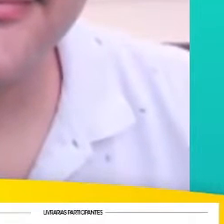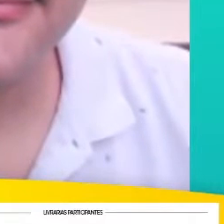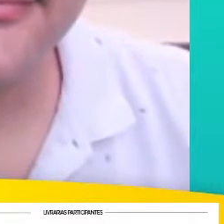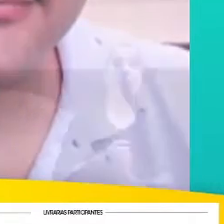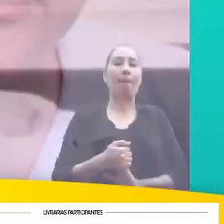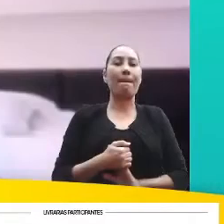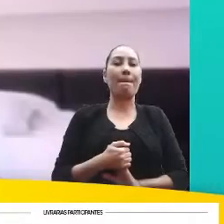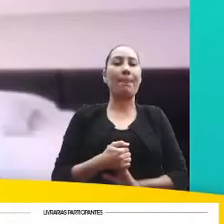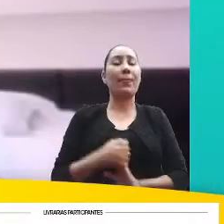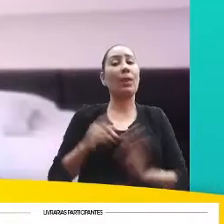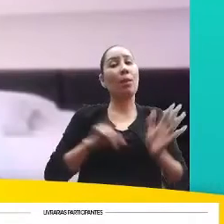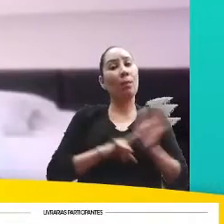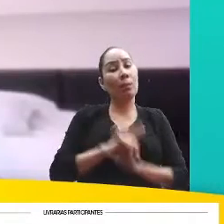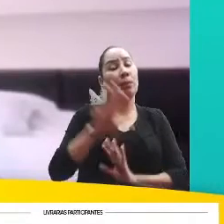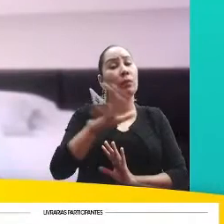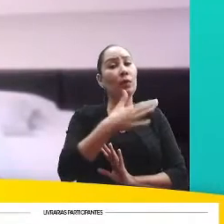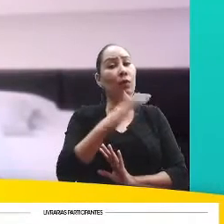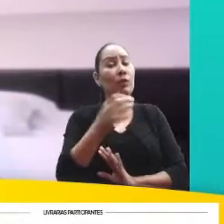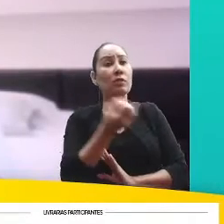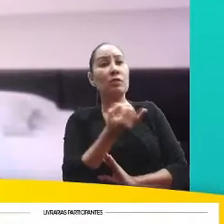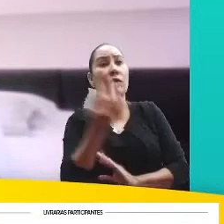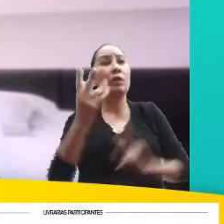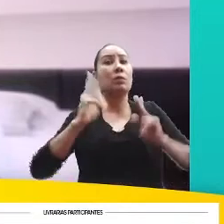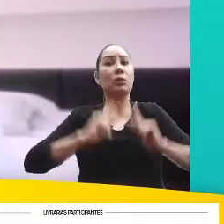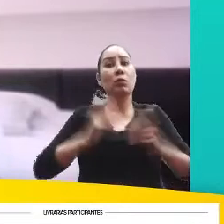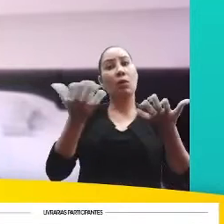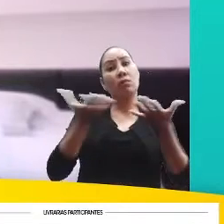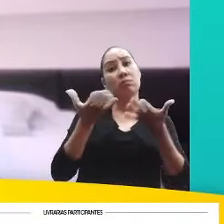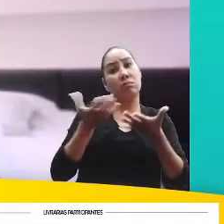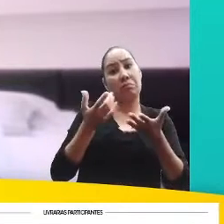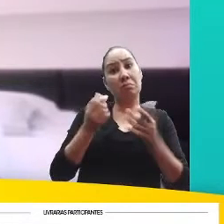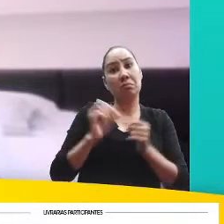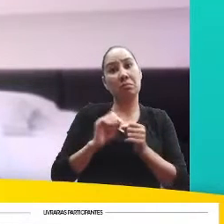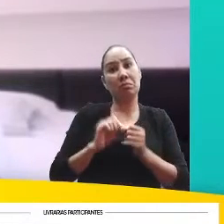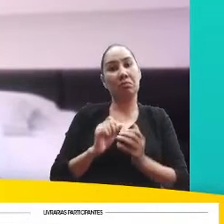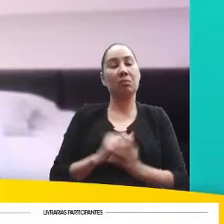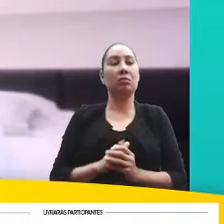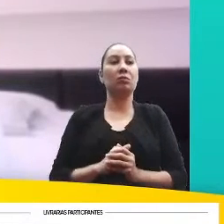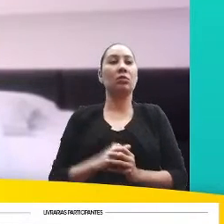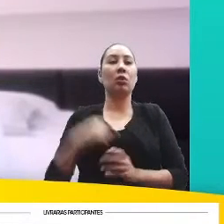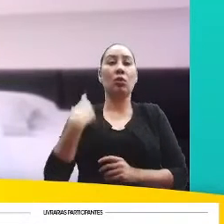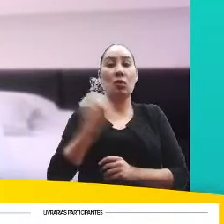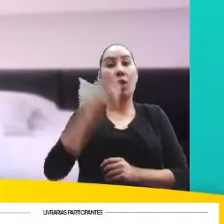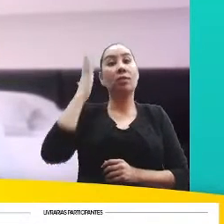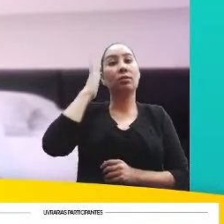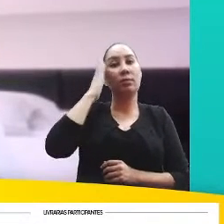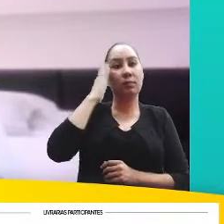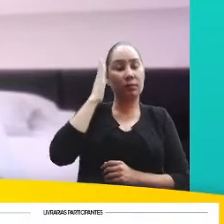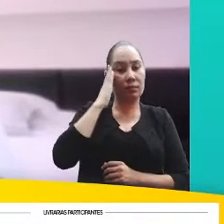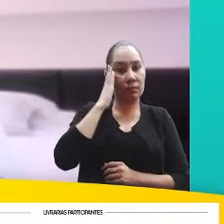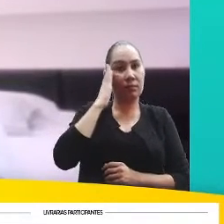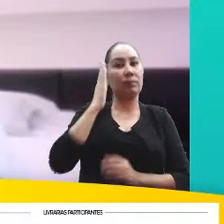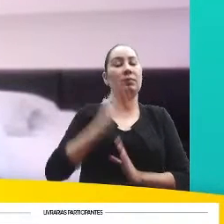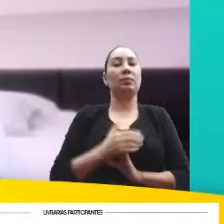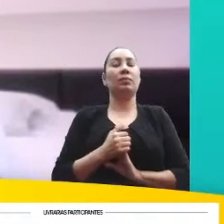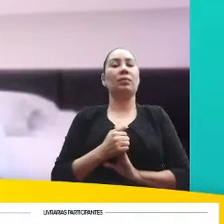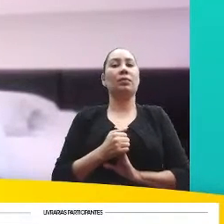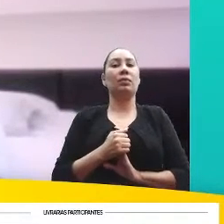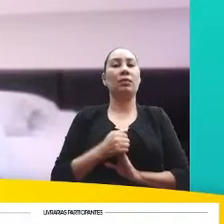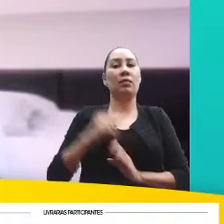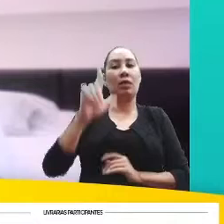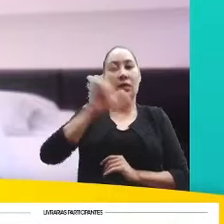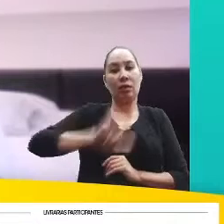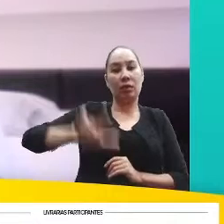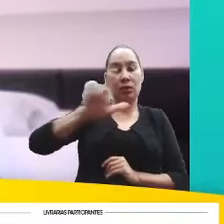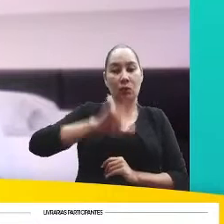talvez várias pessoas gostariam de fazer, né? E a gente sabe que através da